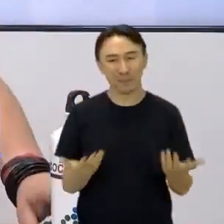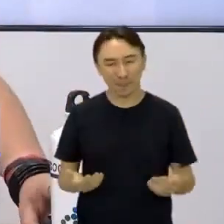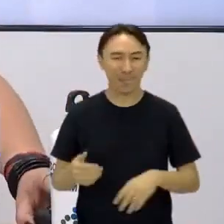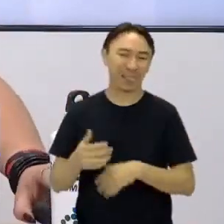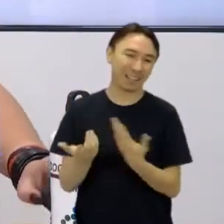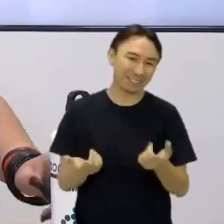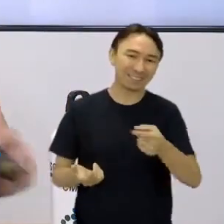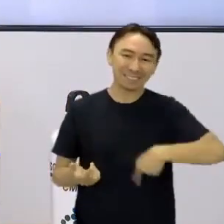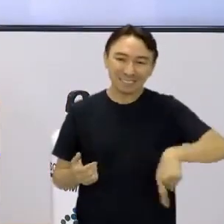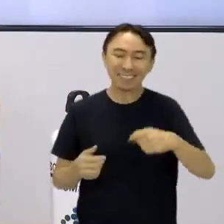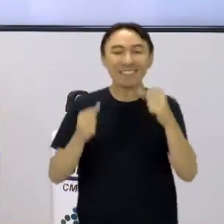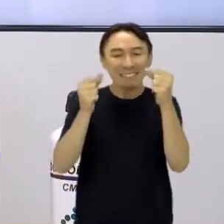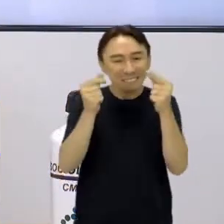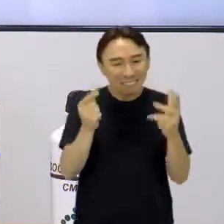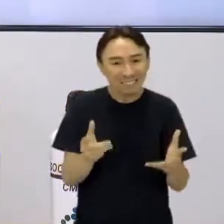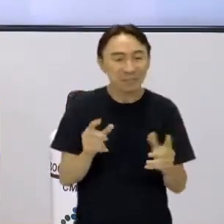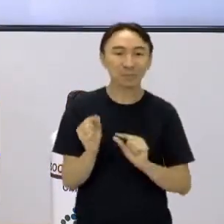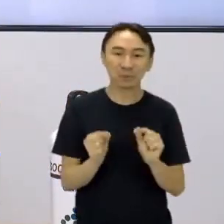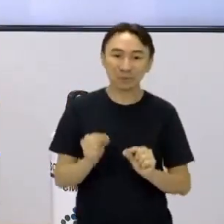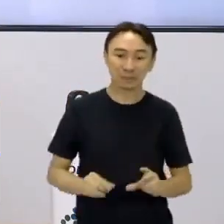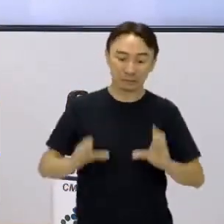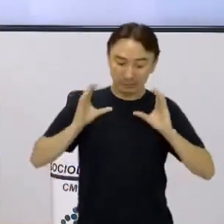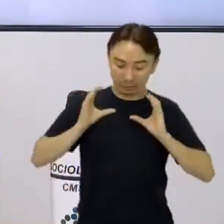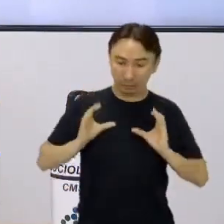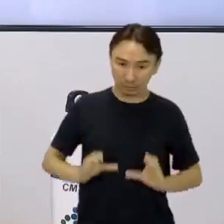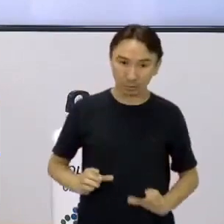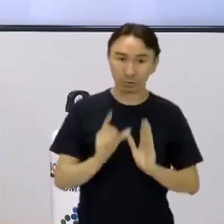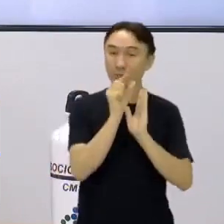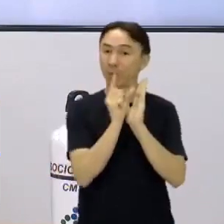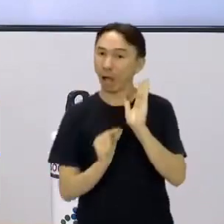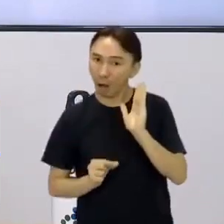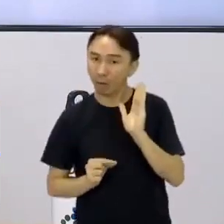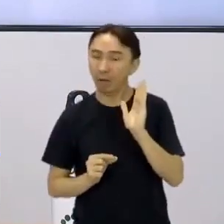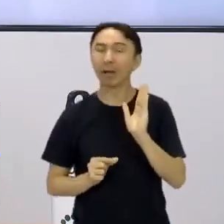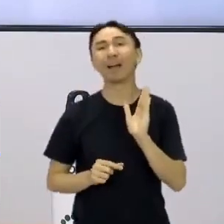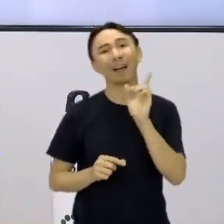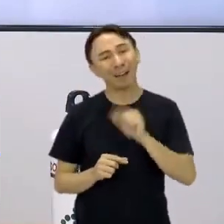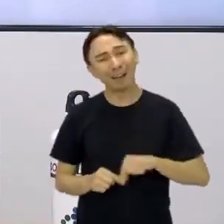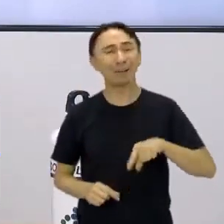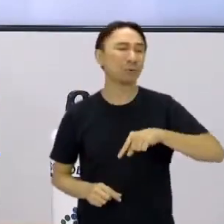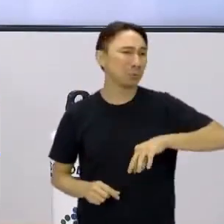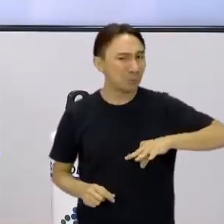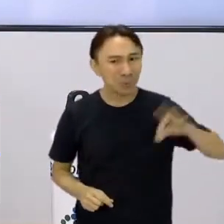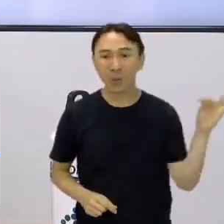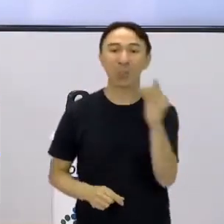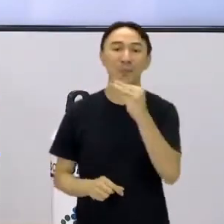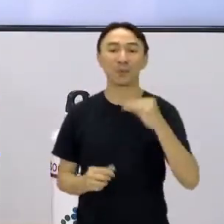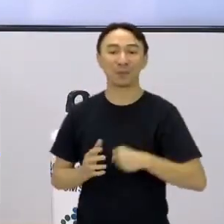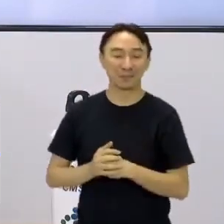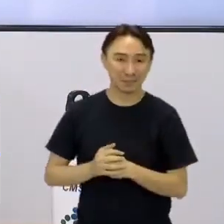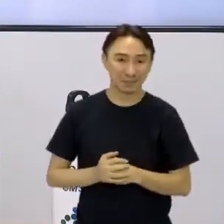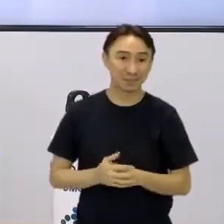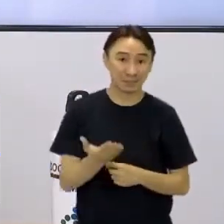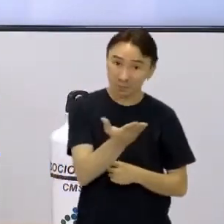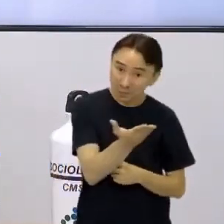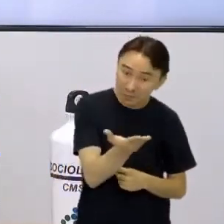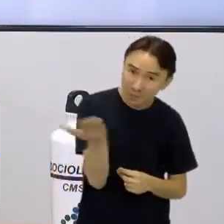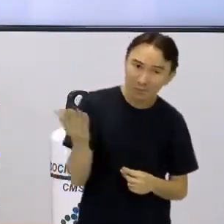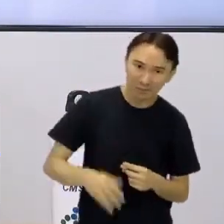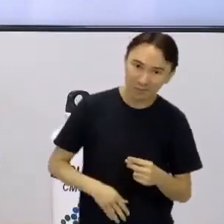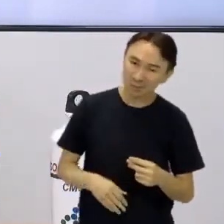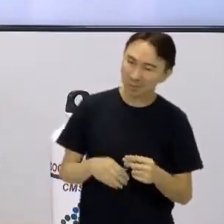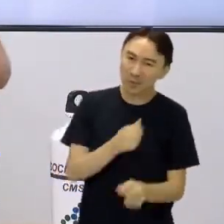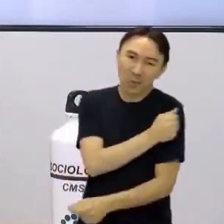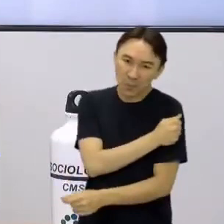sobre cidadania digital, a gente está falando sobre todos esses aspectos. E aí, eu recomendo a você aí, estudante